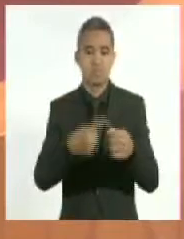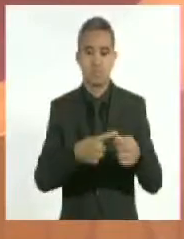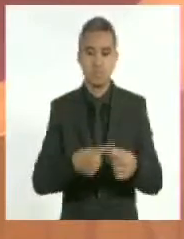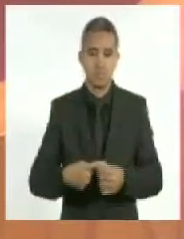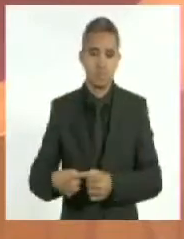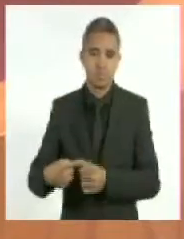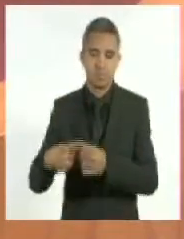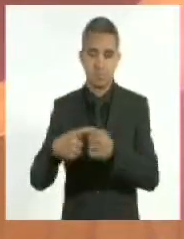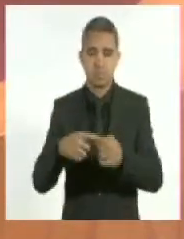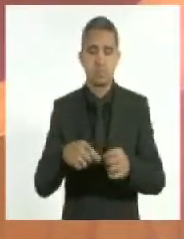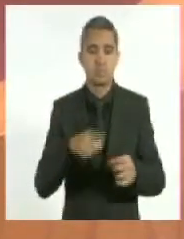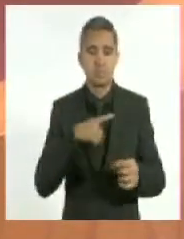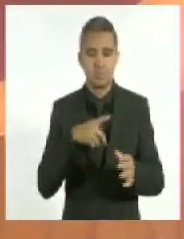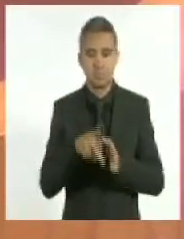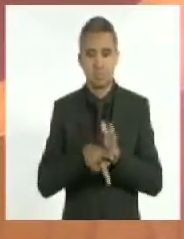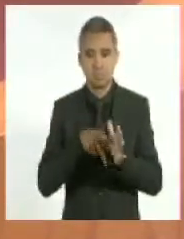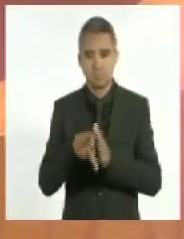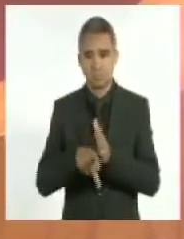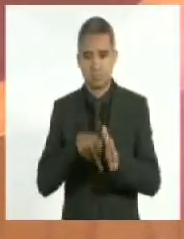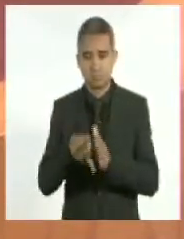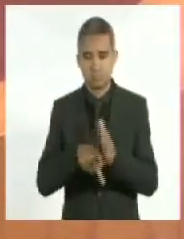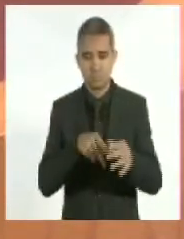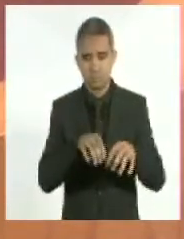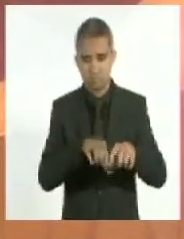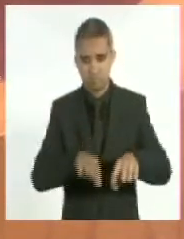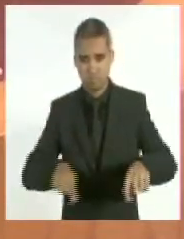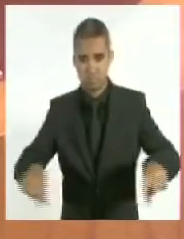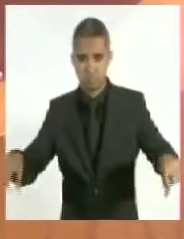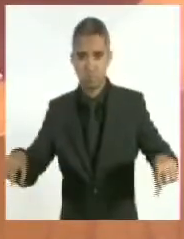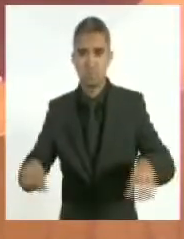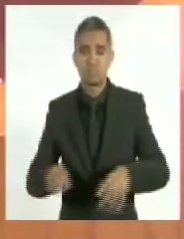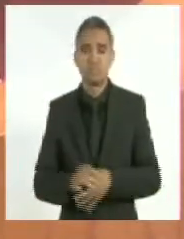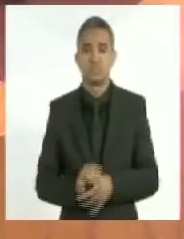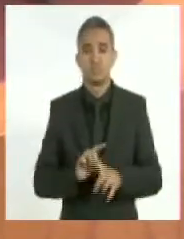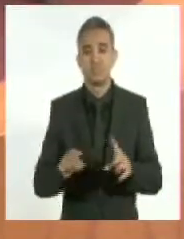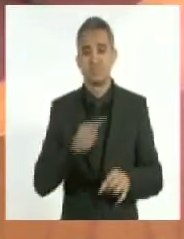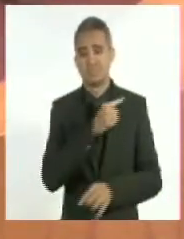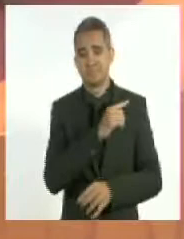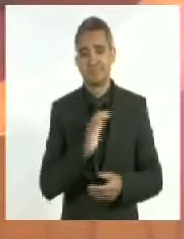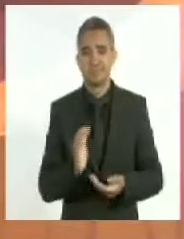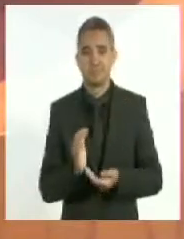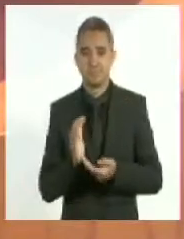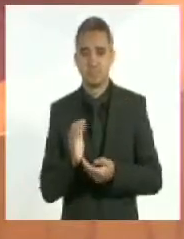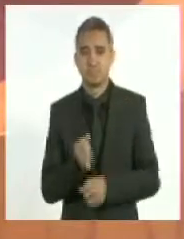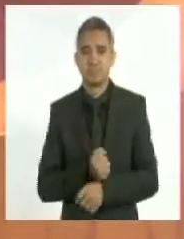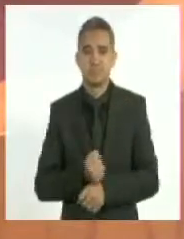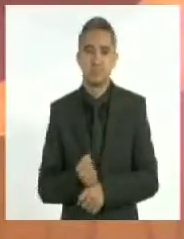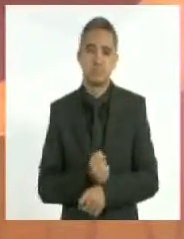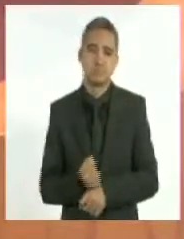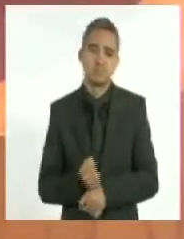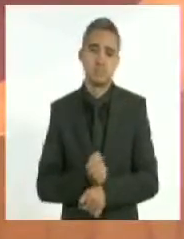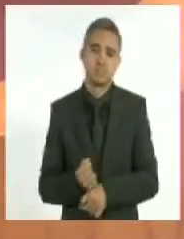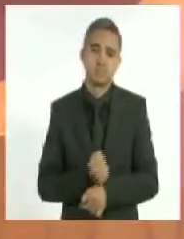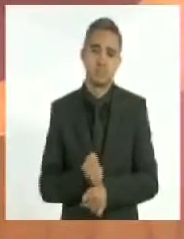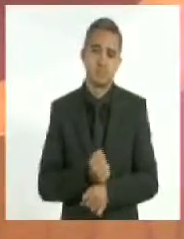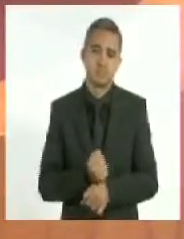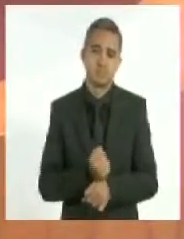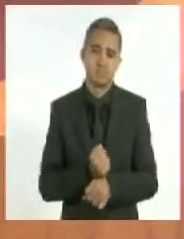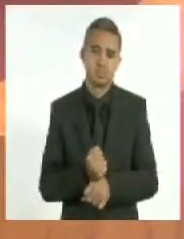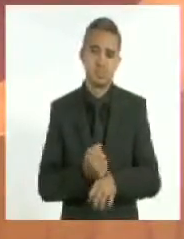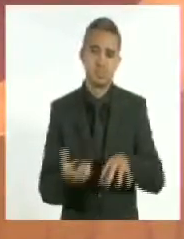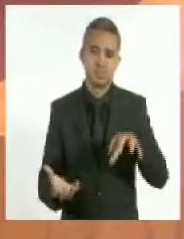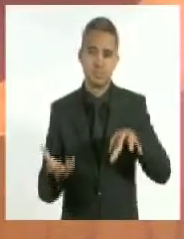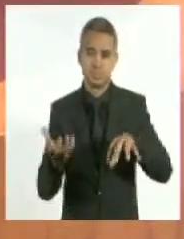são corredores de transporte. Só que esse projeto já tramita há anos no Congresso, existe interesse de vários estados da federação,